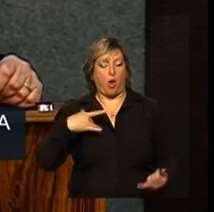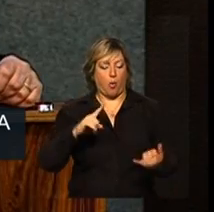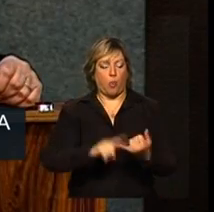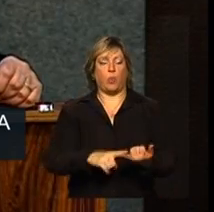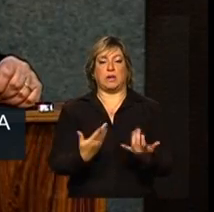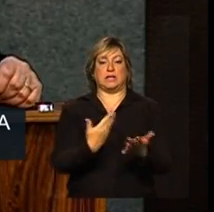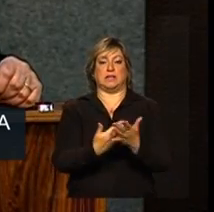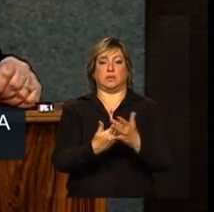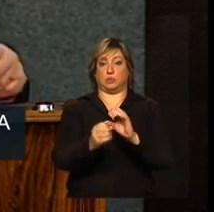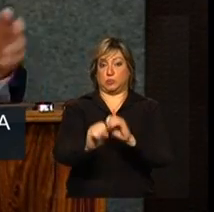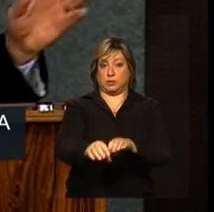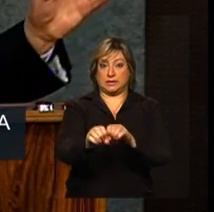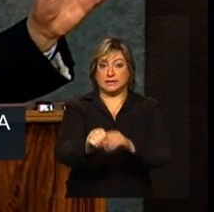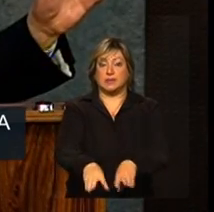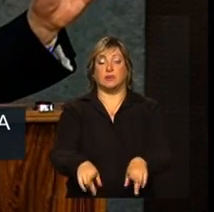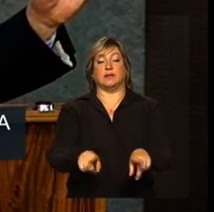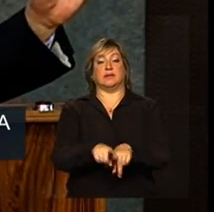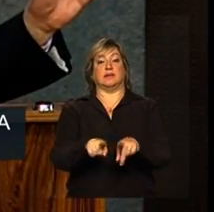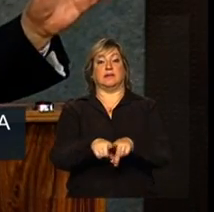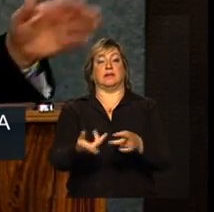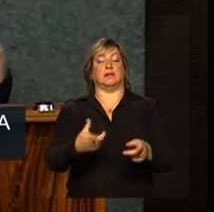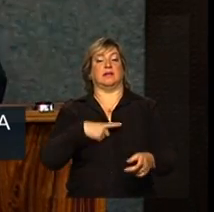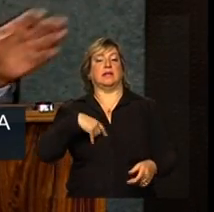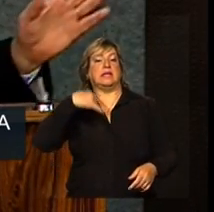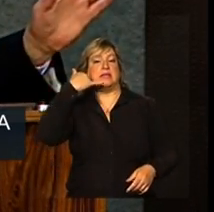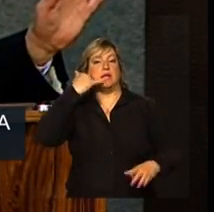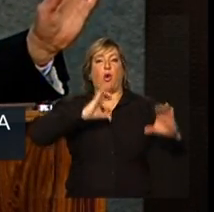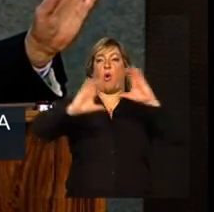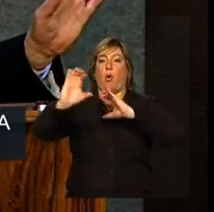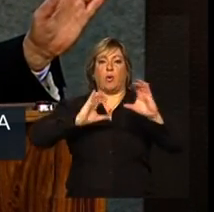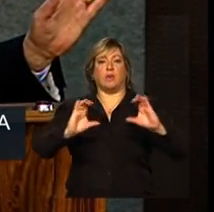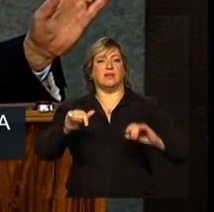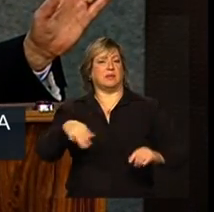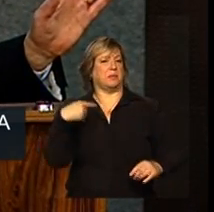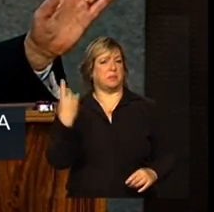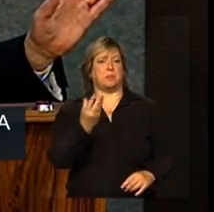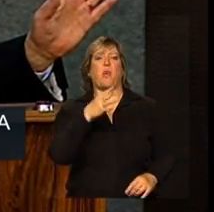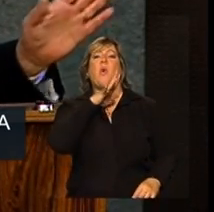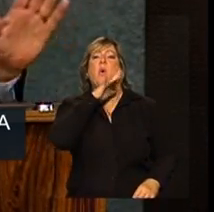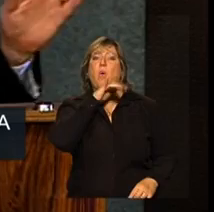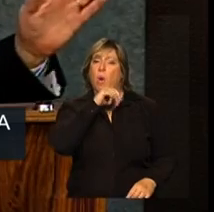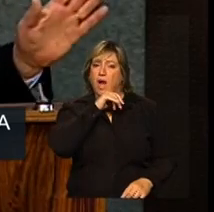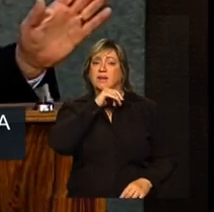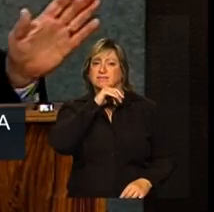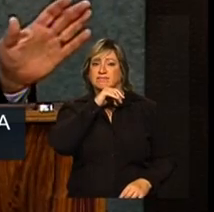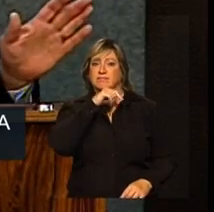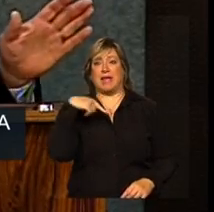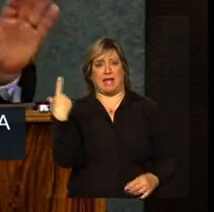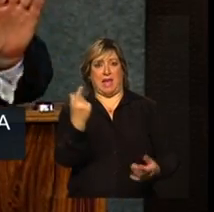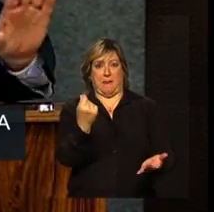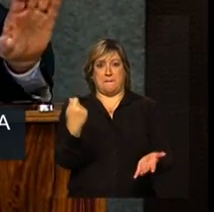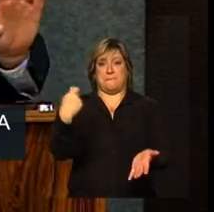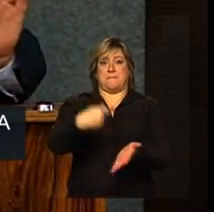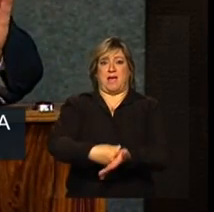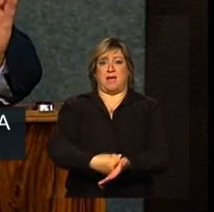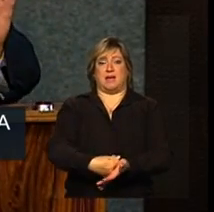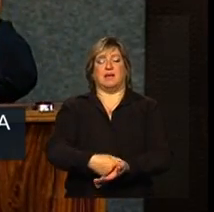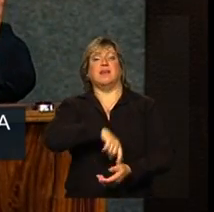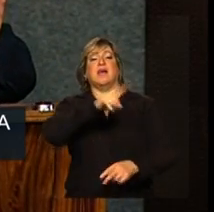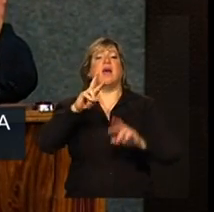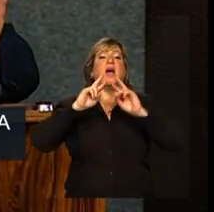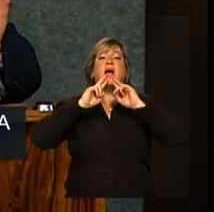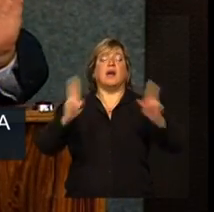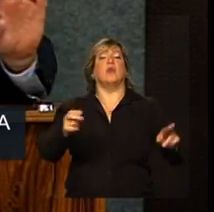educação, e certamente de telefonia, é muito ruim. Ela paga, e ela não